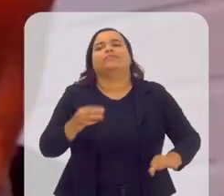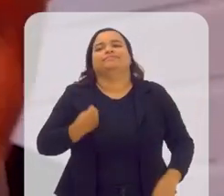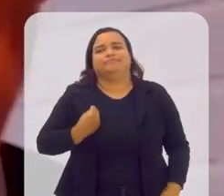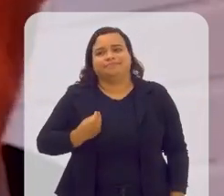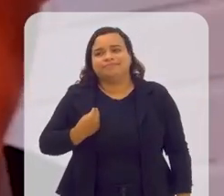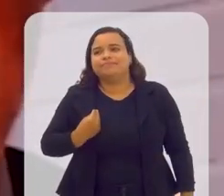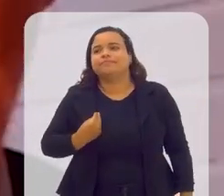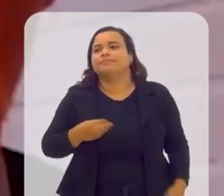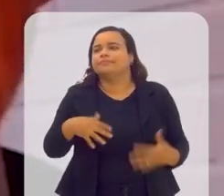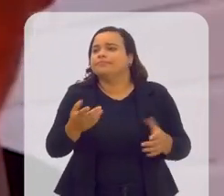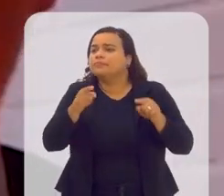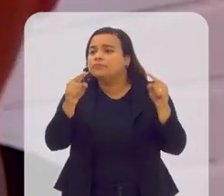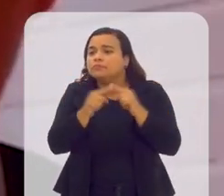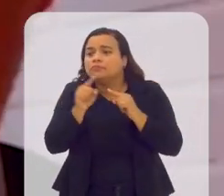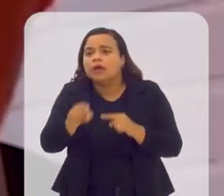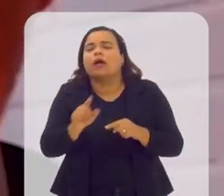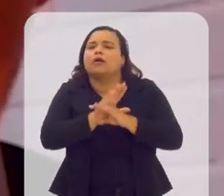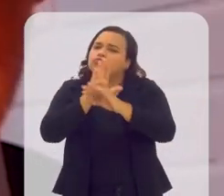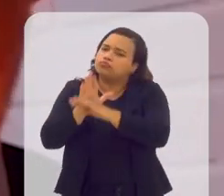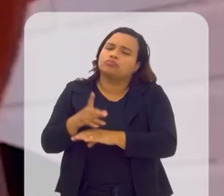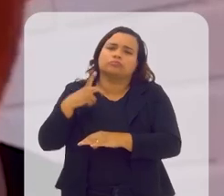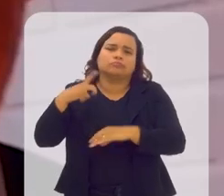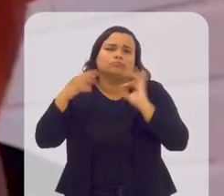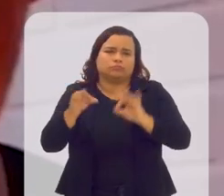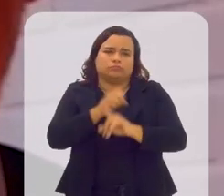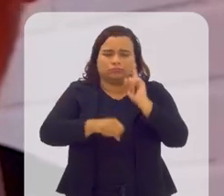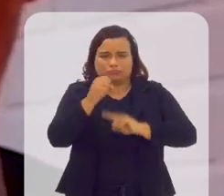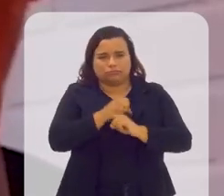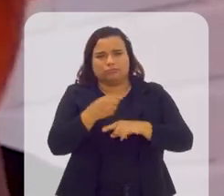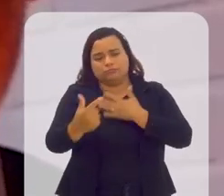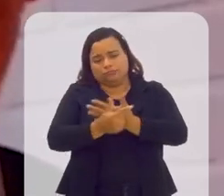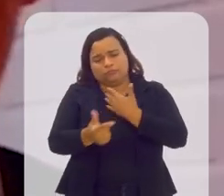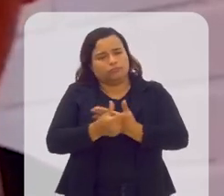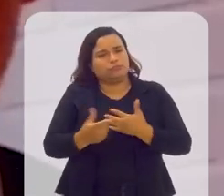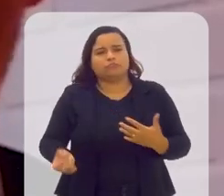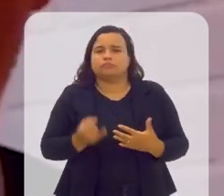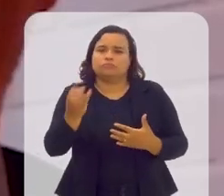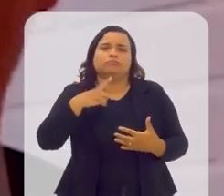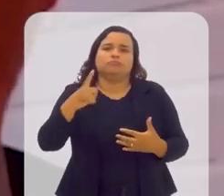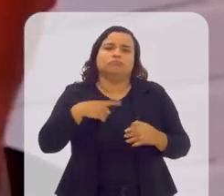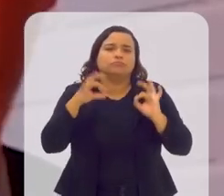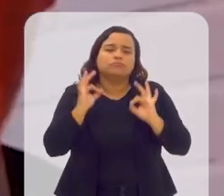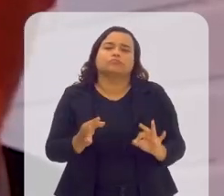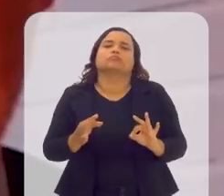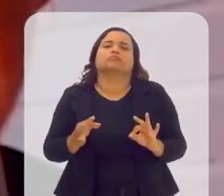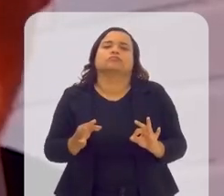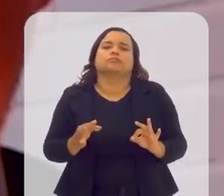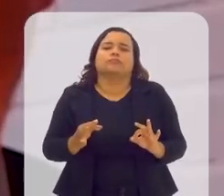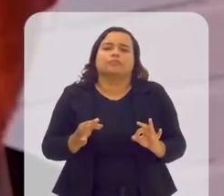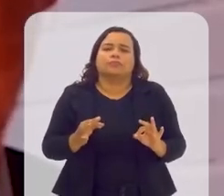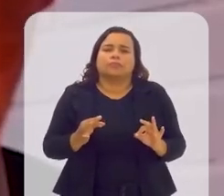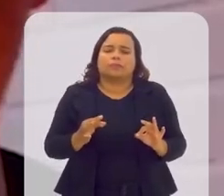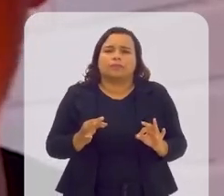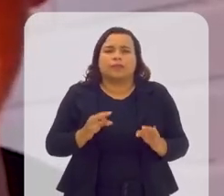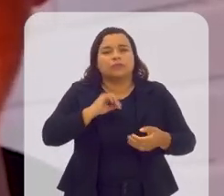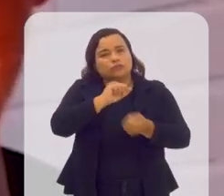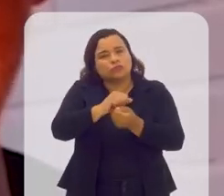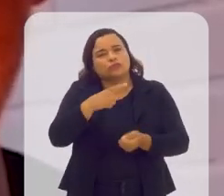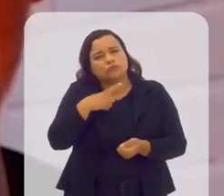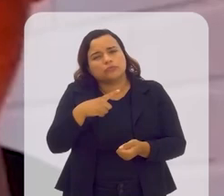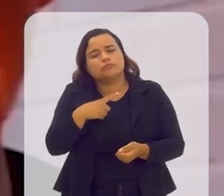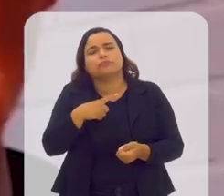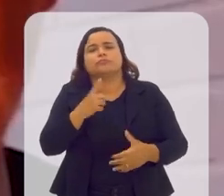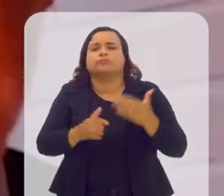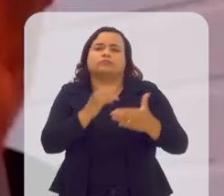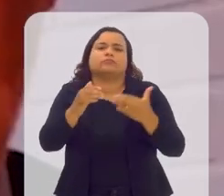muito pior. Tá? A gente está aqui para isso, para poder contribuir. A sociedade tem um papel fundamental nisso, né?